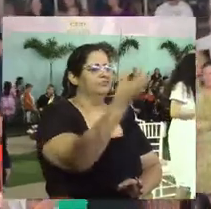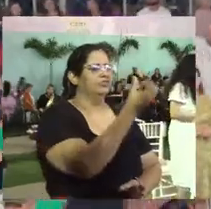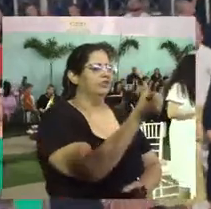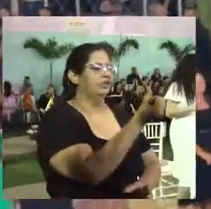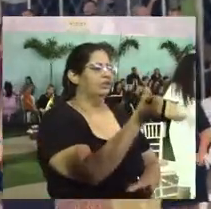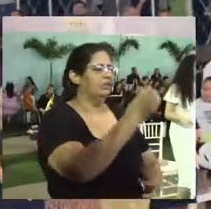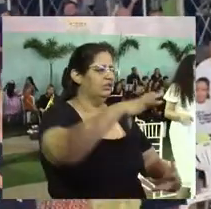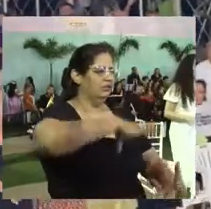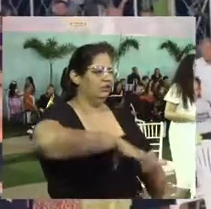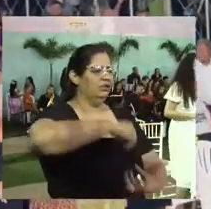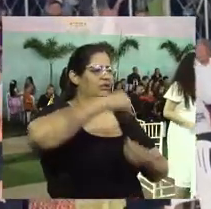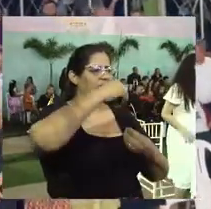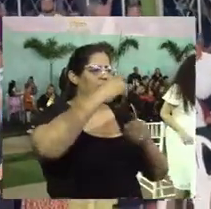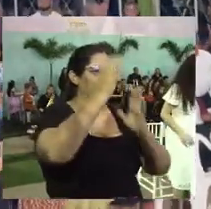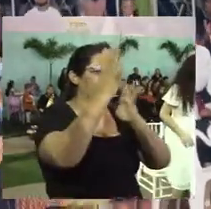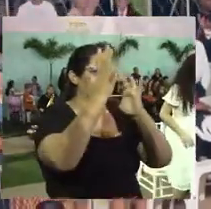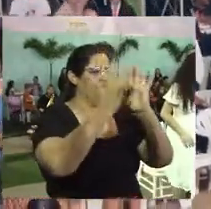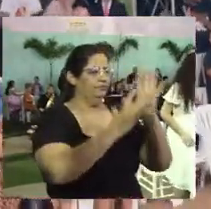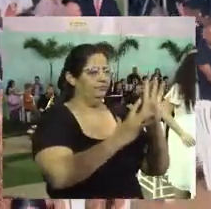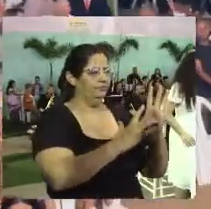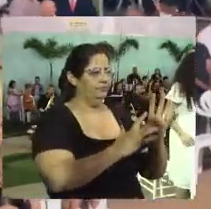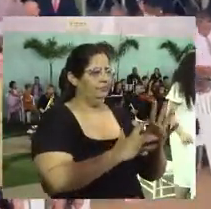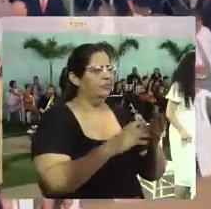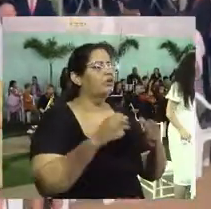Cadê a 77